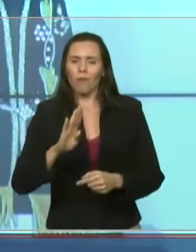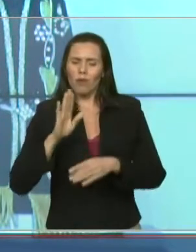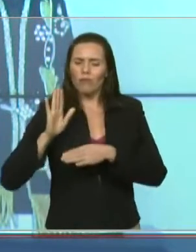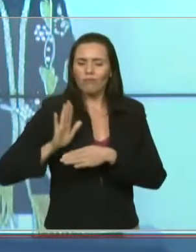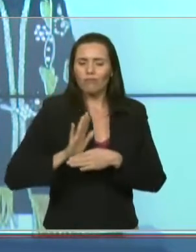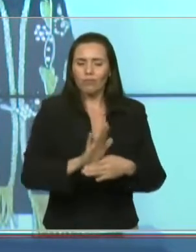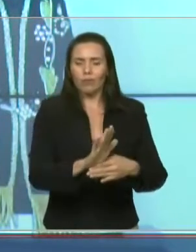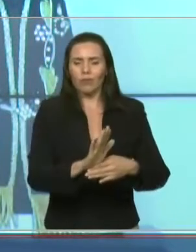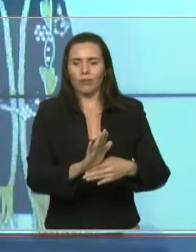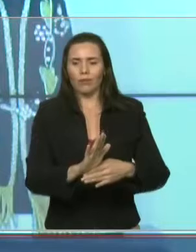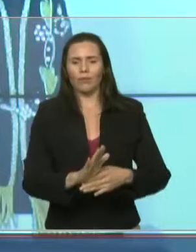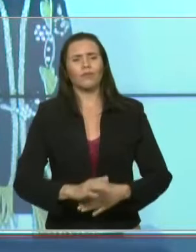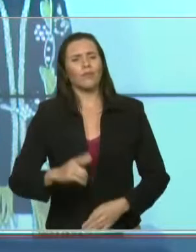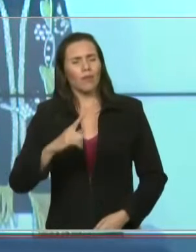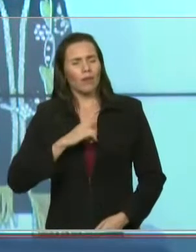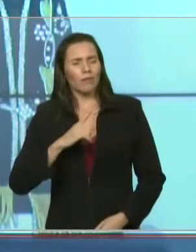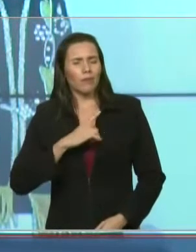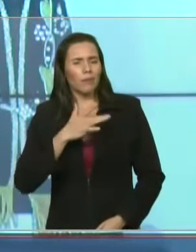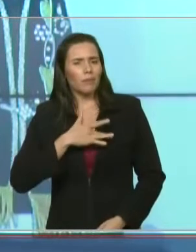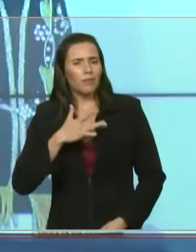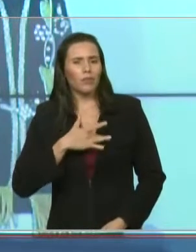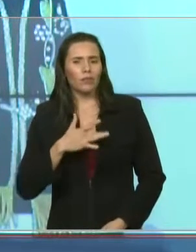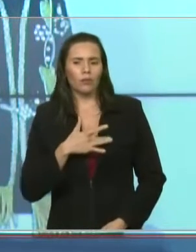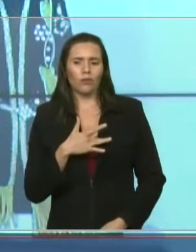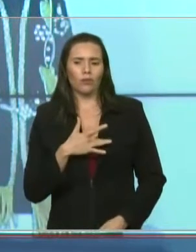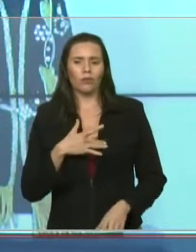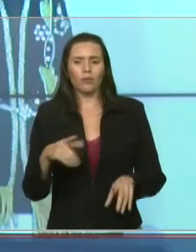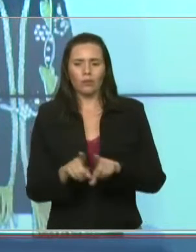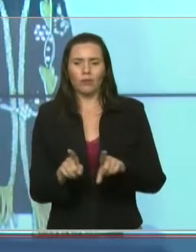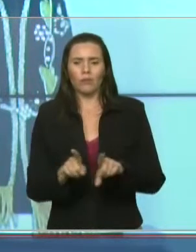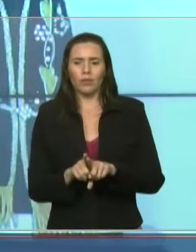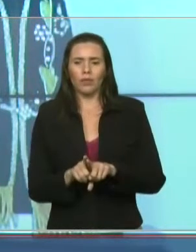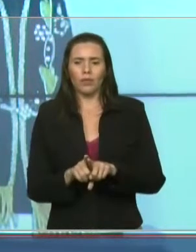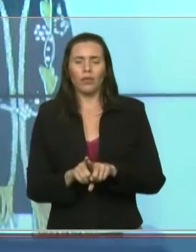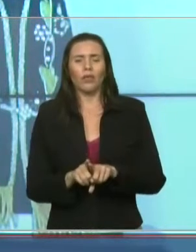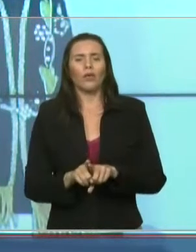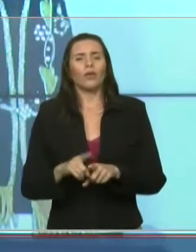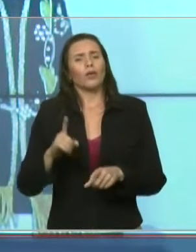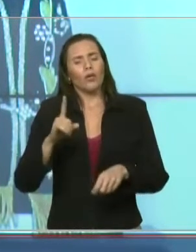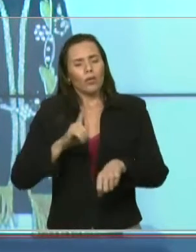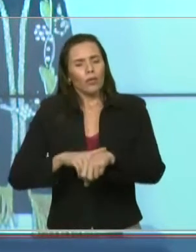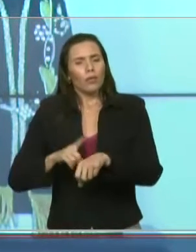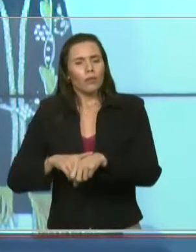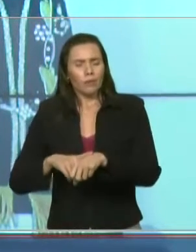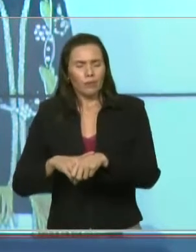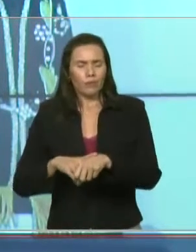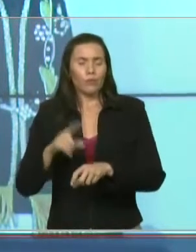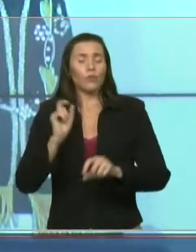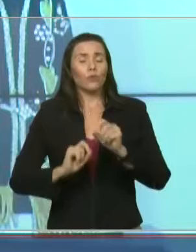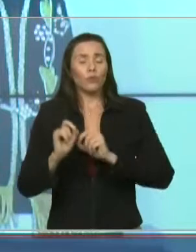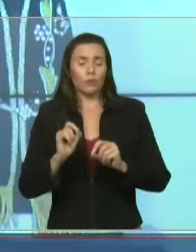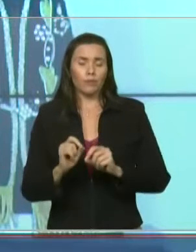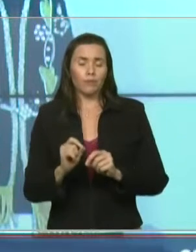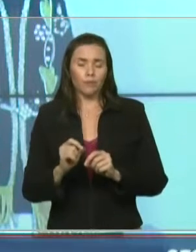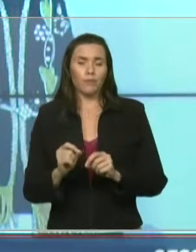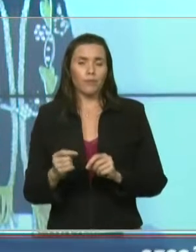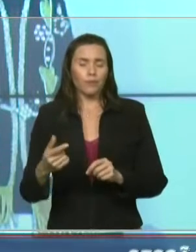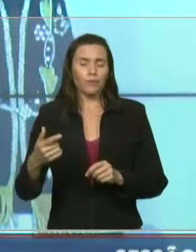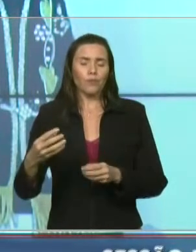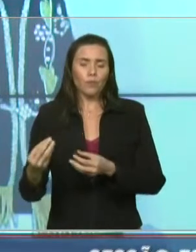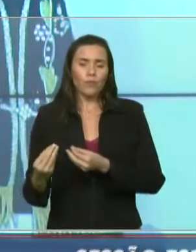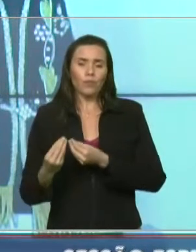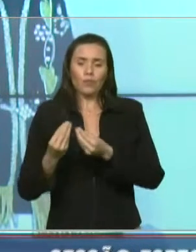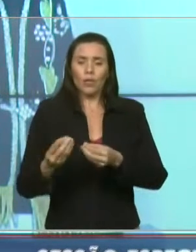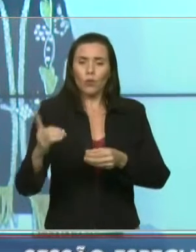de misericórdia no momento da coleta da campanha da fraternidade ou a coleta da solidariedade.